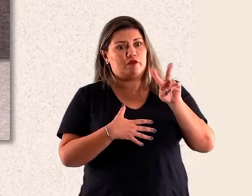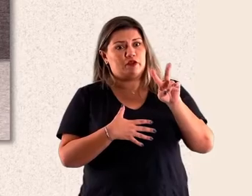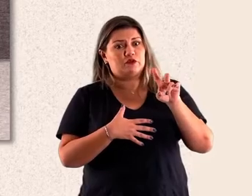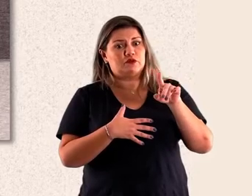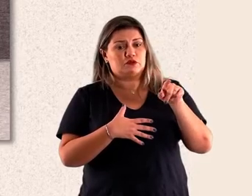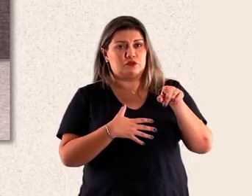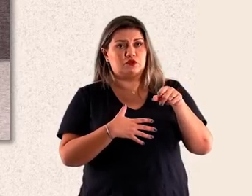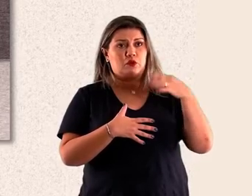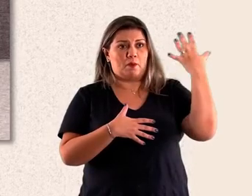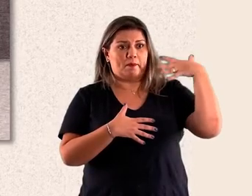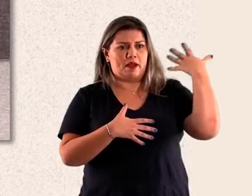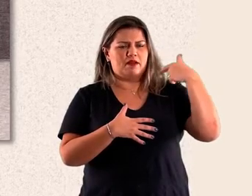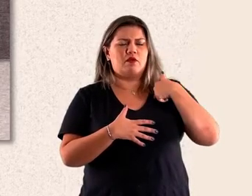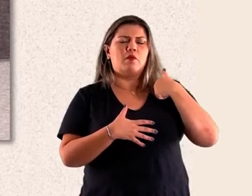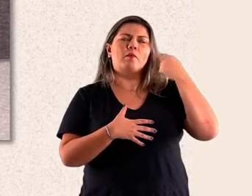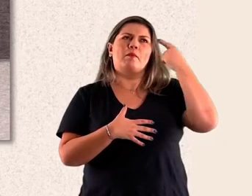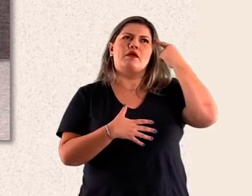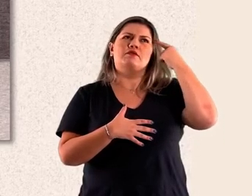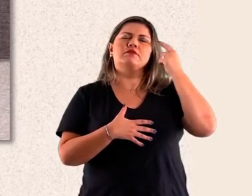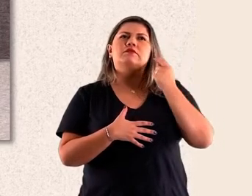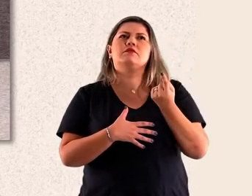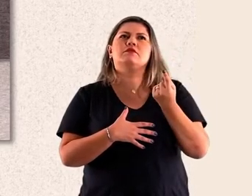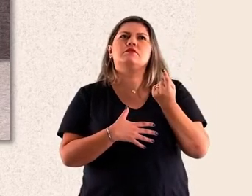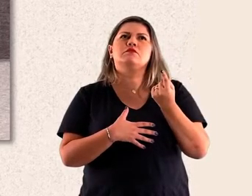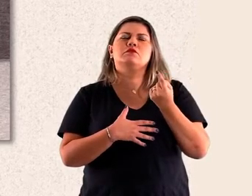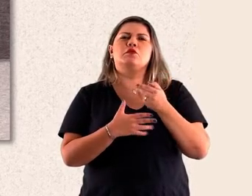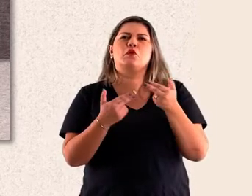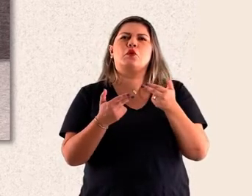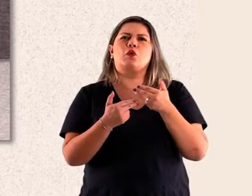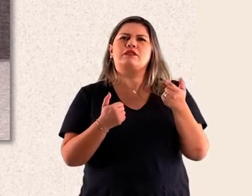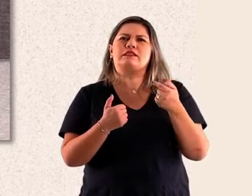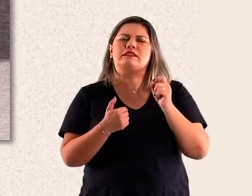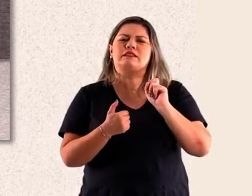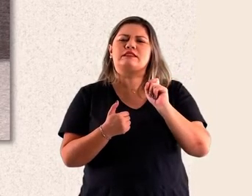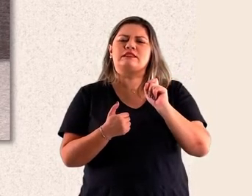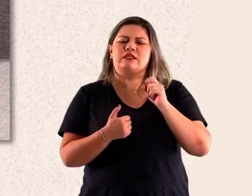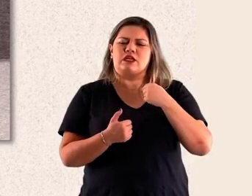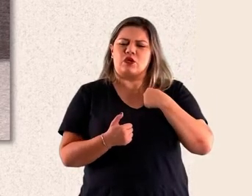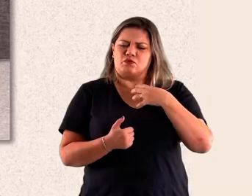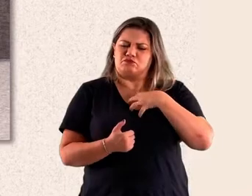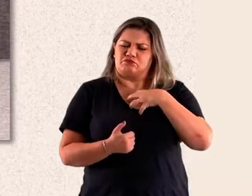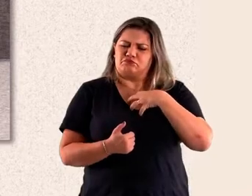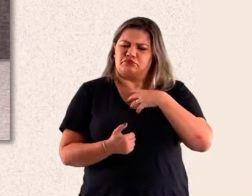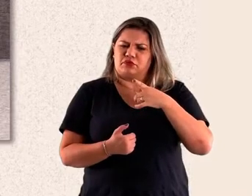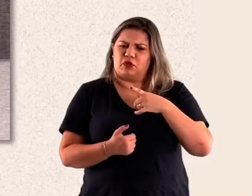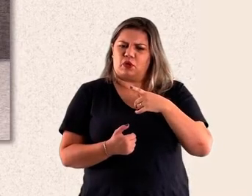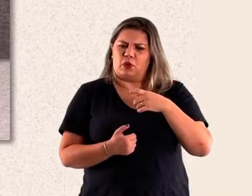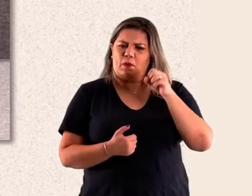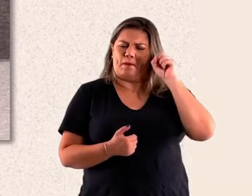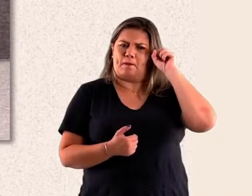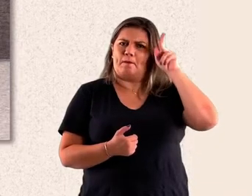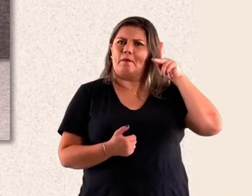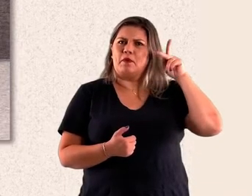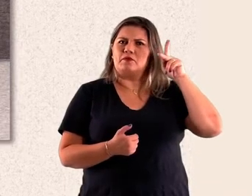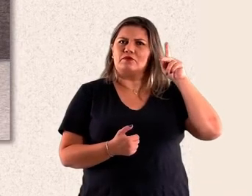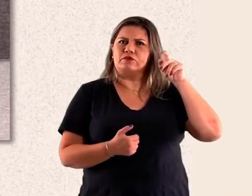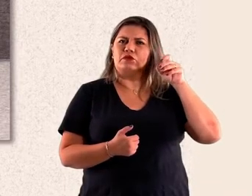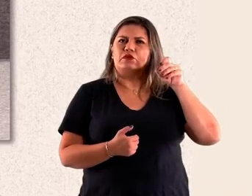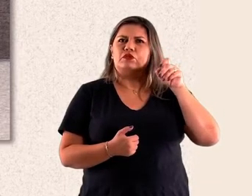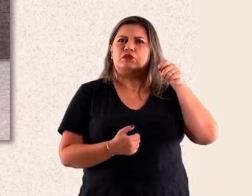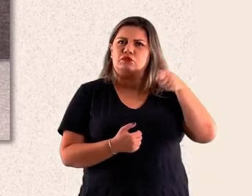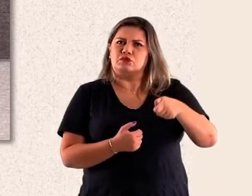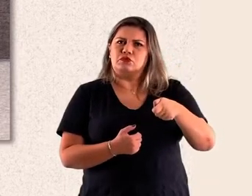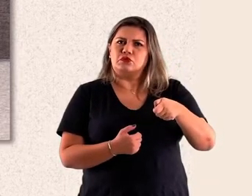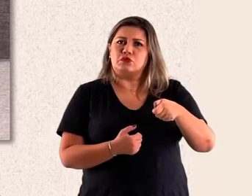eu pensei assim uma coisa que me atinge muito né Assim como promotora de Justiça eu sempre digo